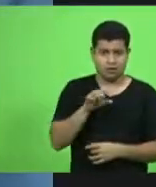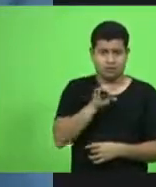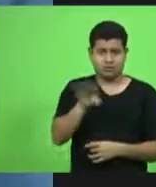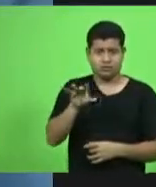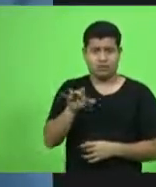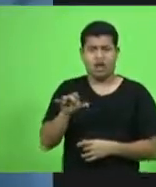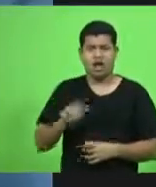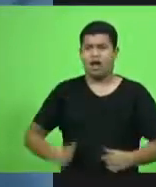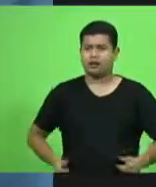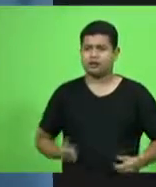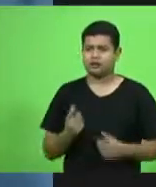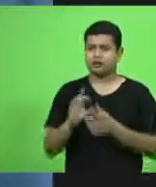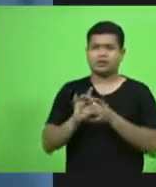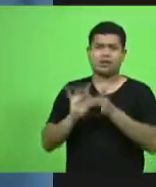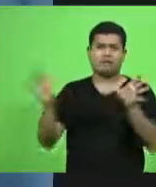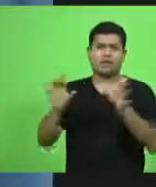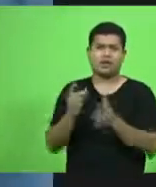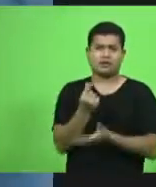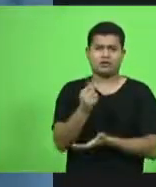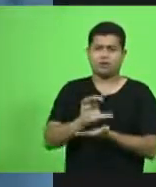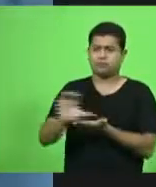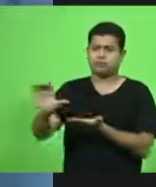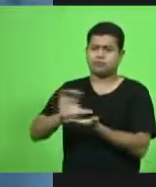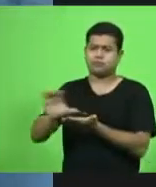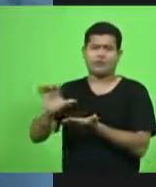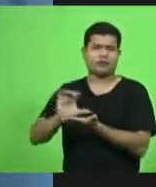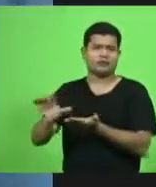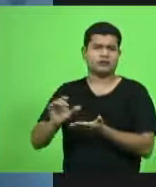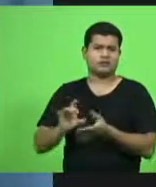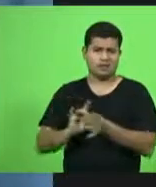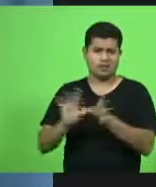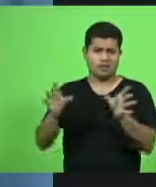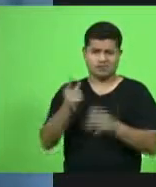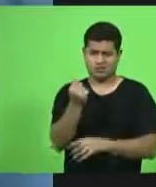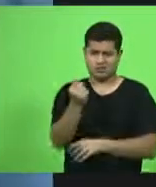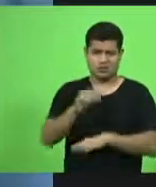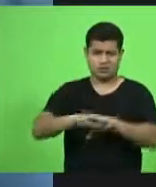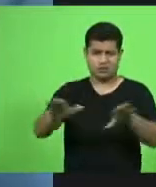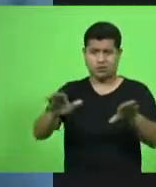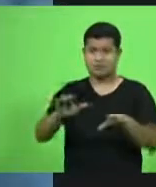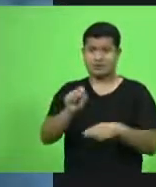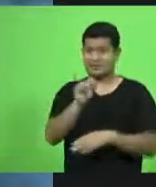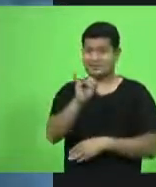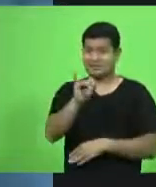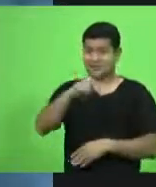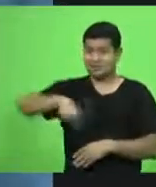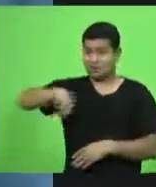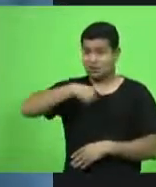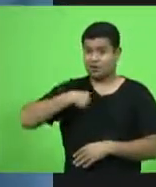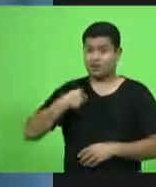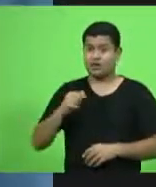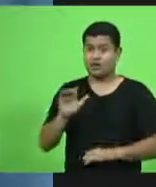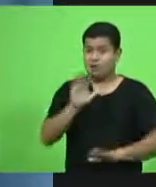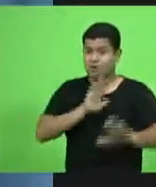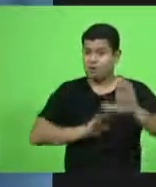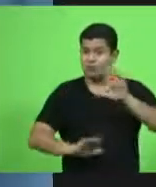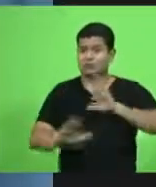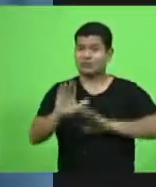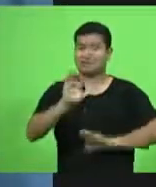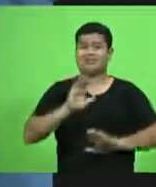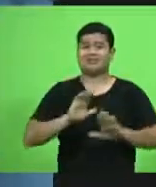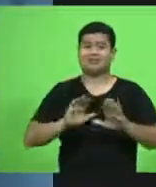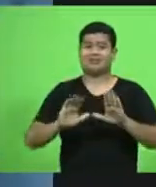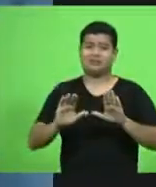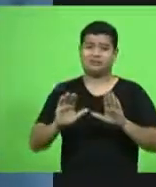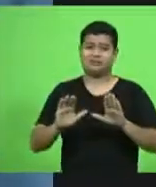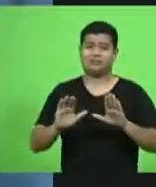dinheiro. Pode liberar quantos bilhões nós queremos. Se nós não tivermos os cuidados recomendados,